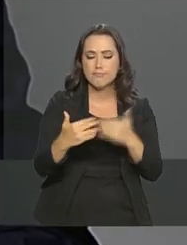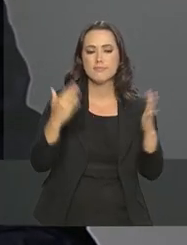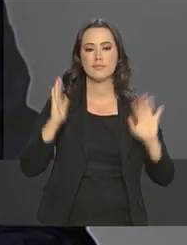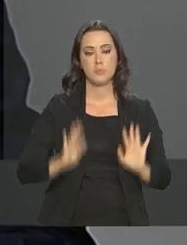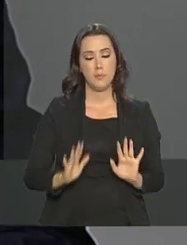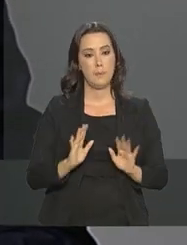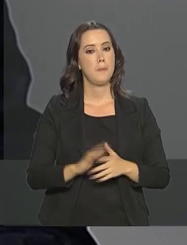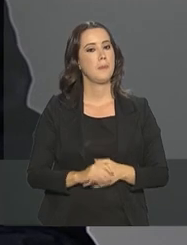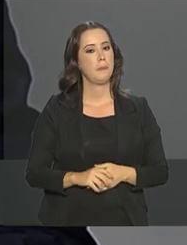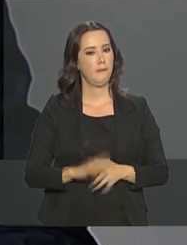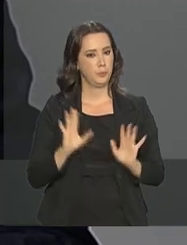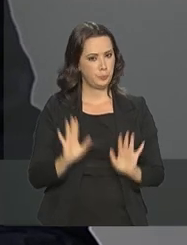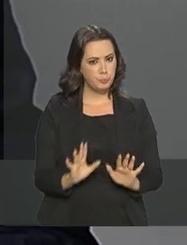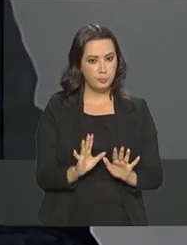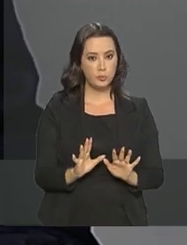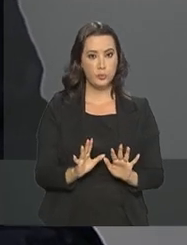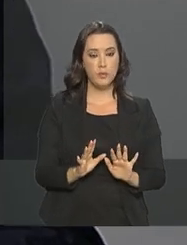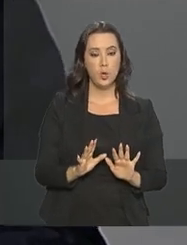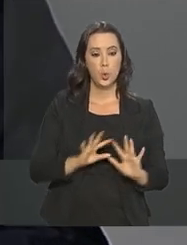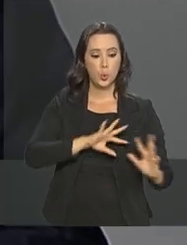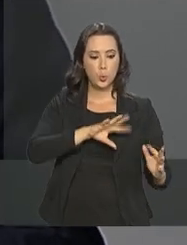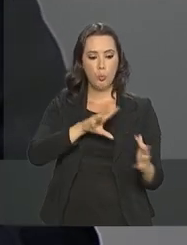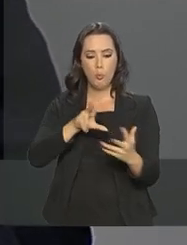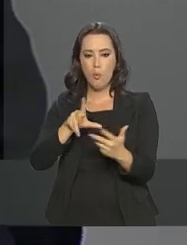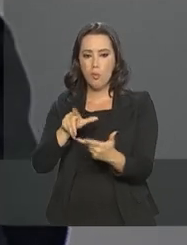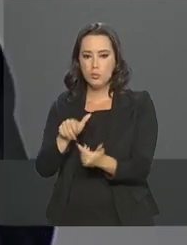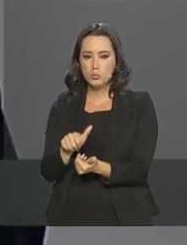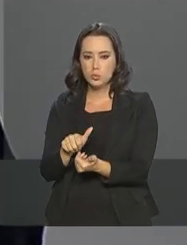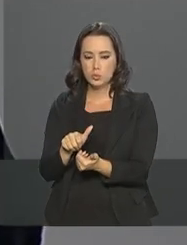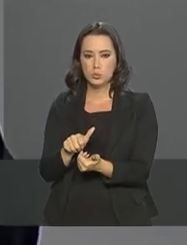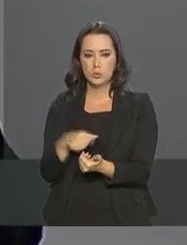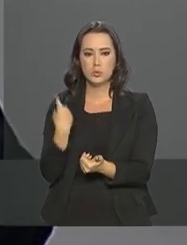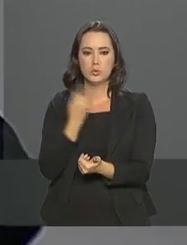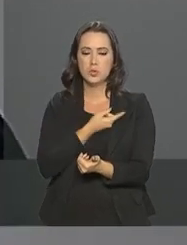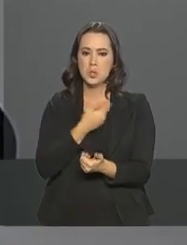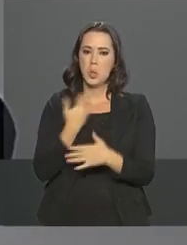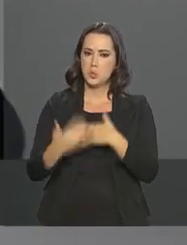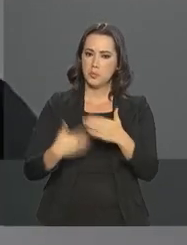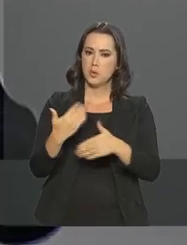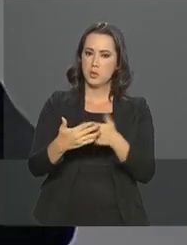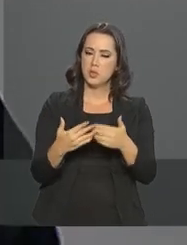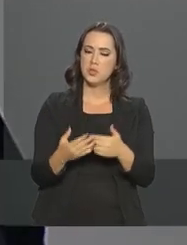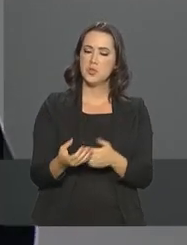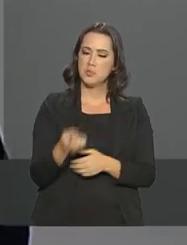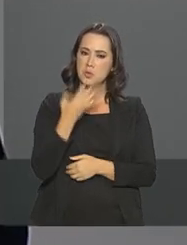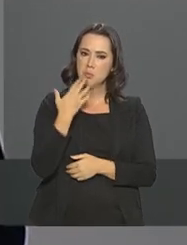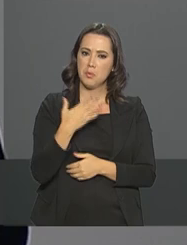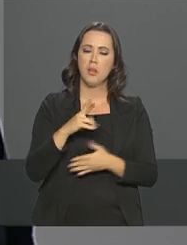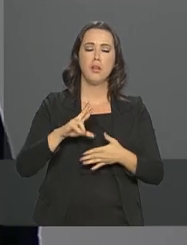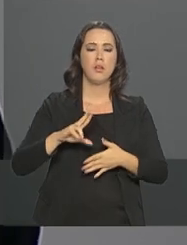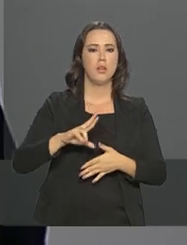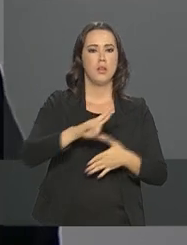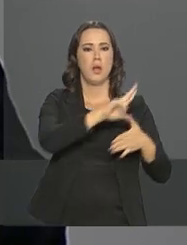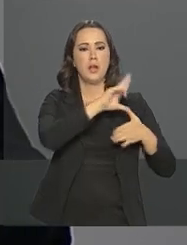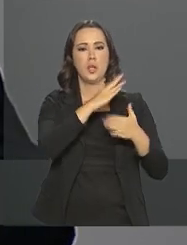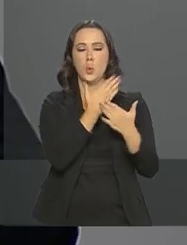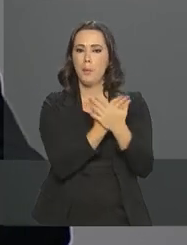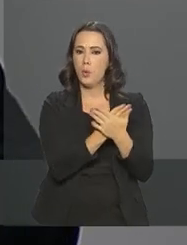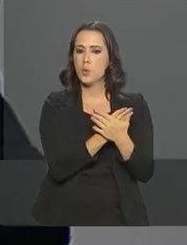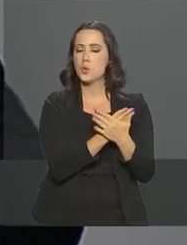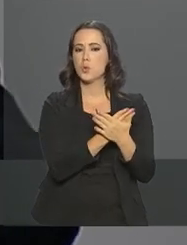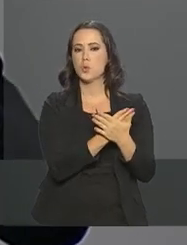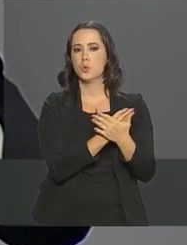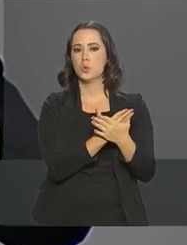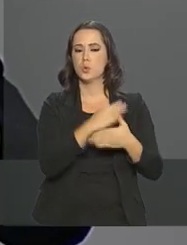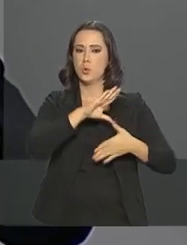no plano internacional nós progredimos muito aqui no mercosul mas agora ele veja aqui nós não ficamos apenas